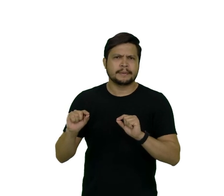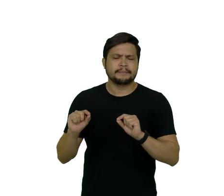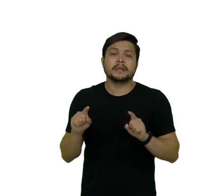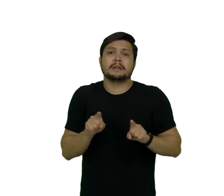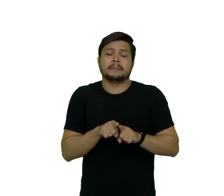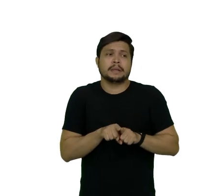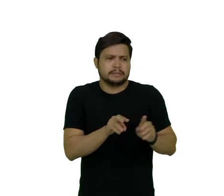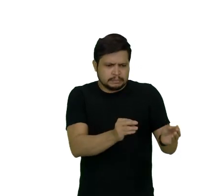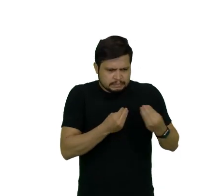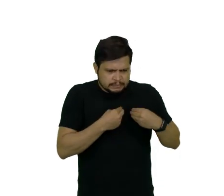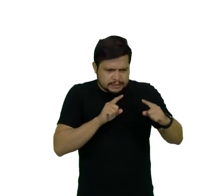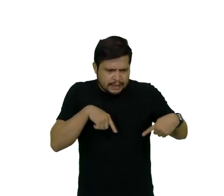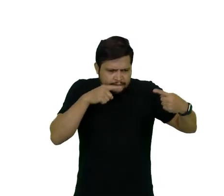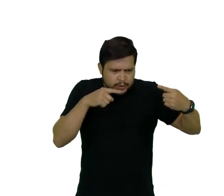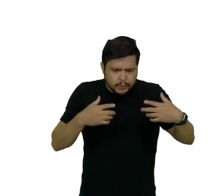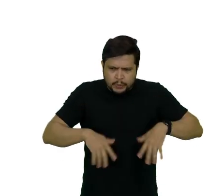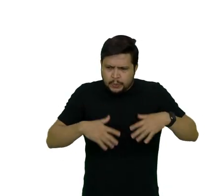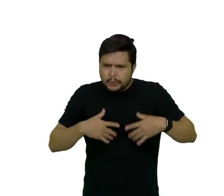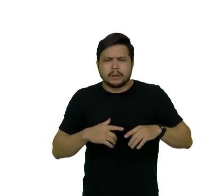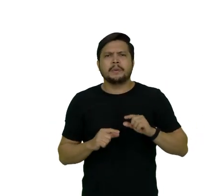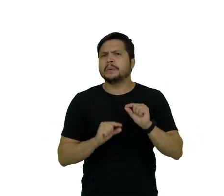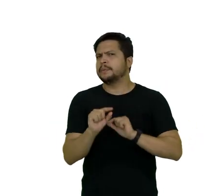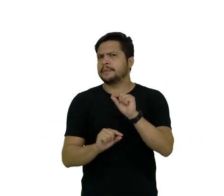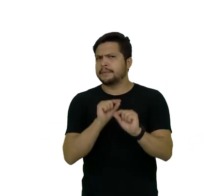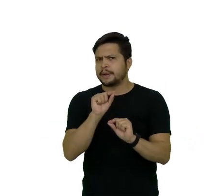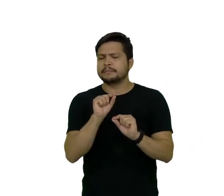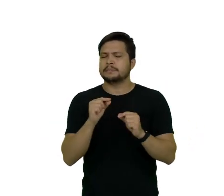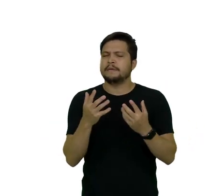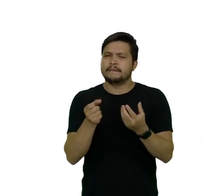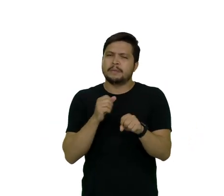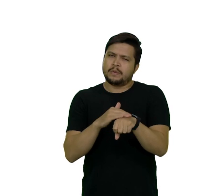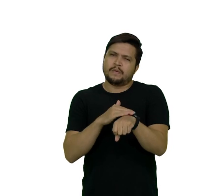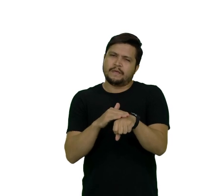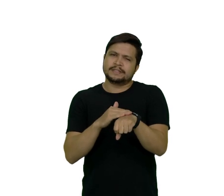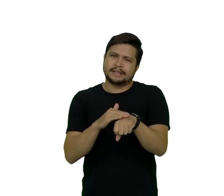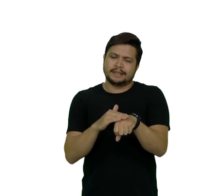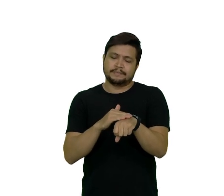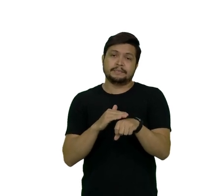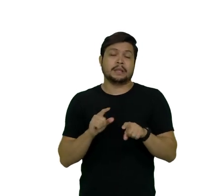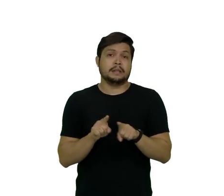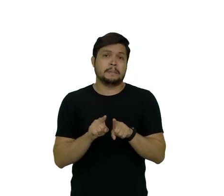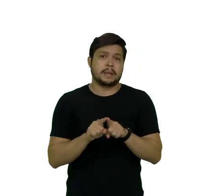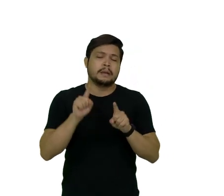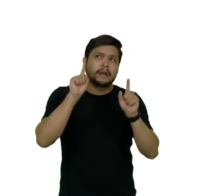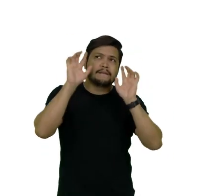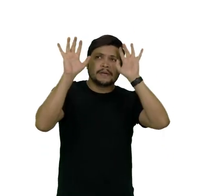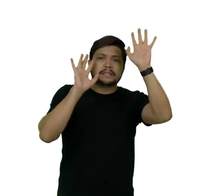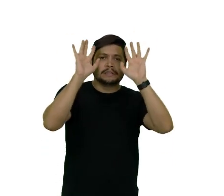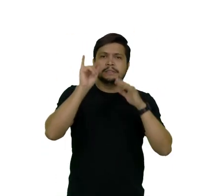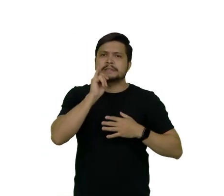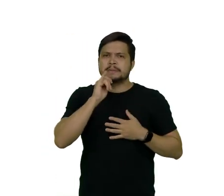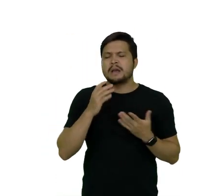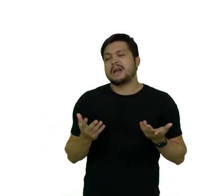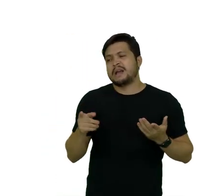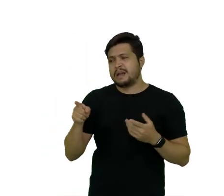que nos desafia, o que é que nos tira de um lugar comum, ou o que é que nos tira daquele lugar que